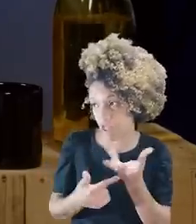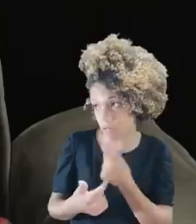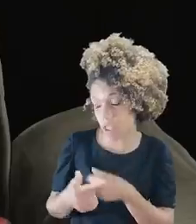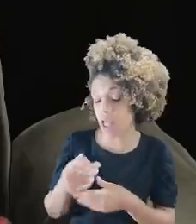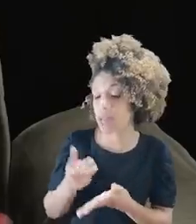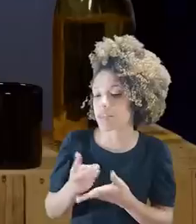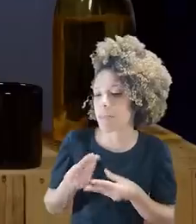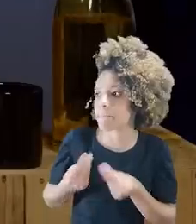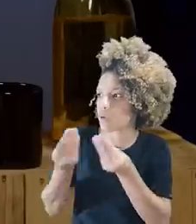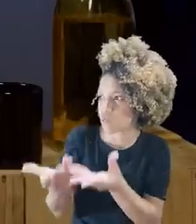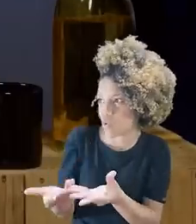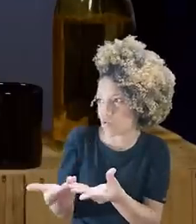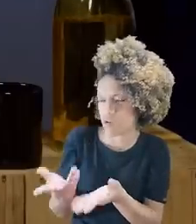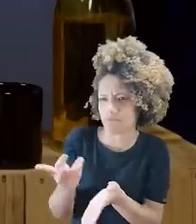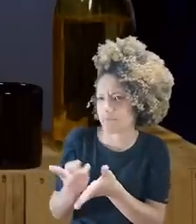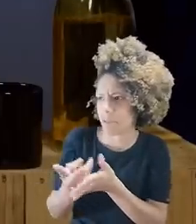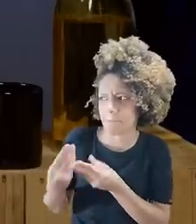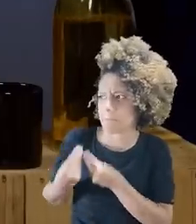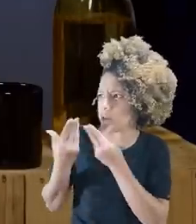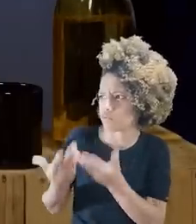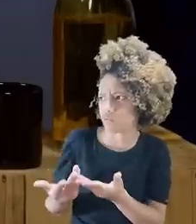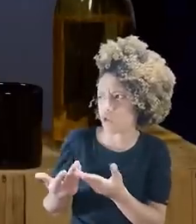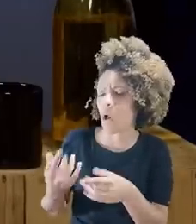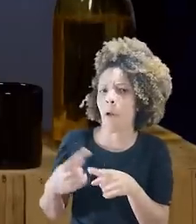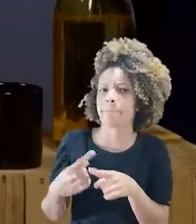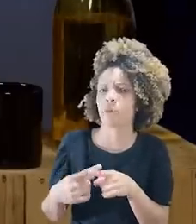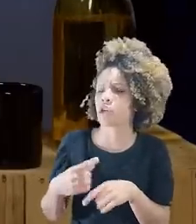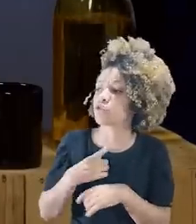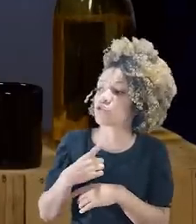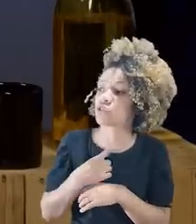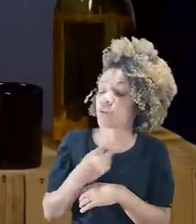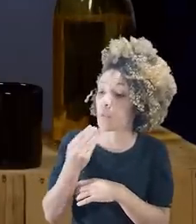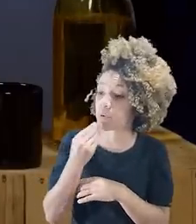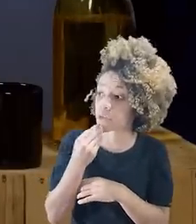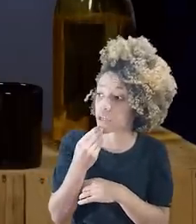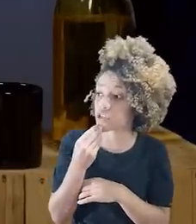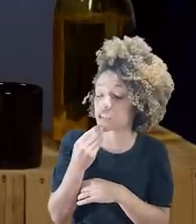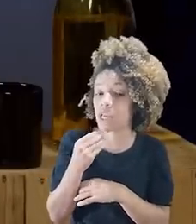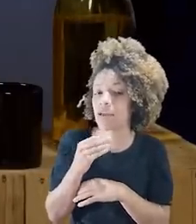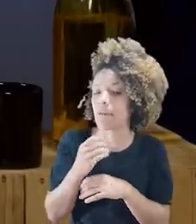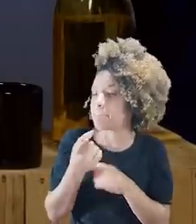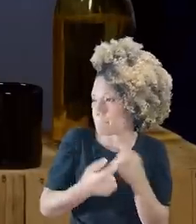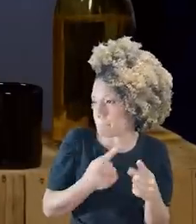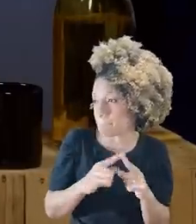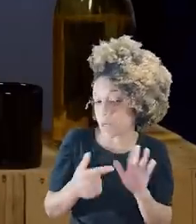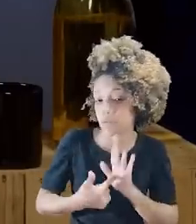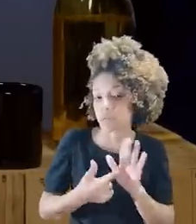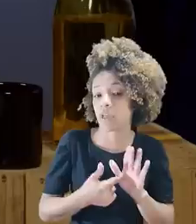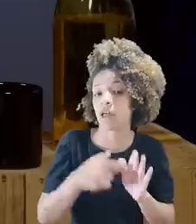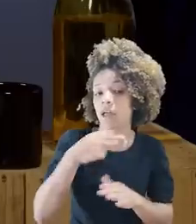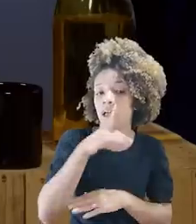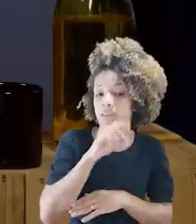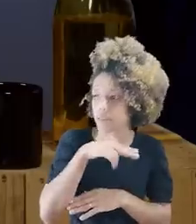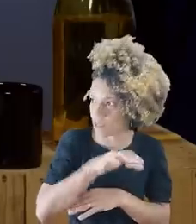programas né novelas todo mundo né a Xuxa falando para mim no dia no den Nossa eh você é uma grande artista né as pessoas que